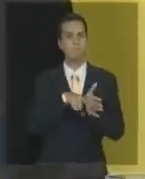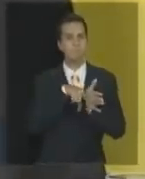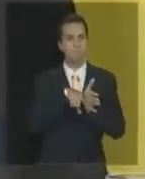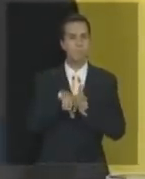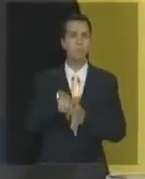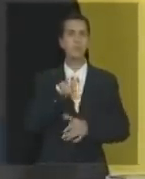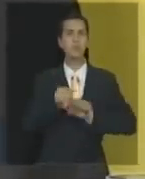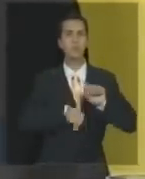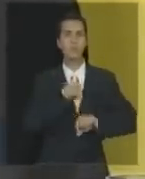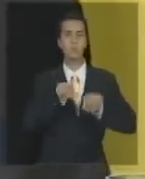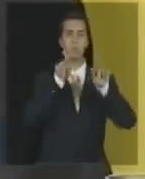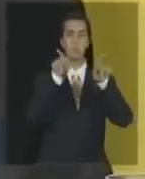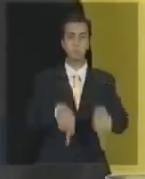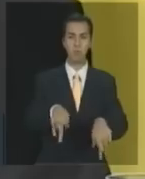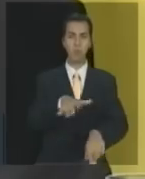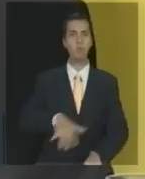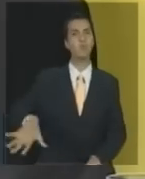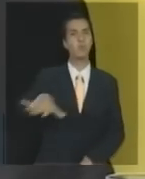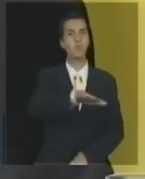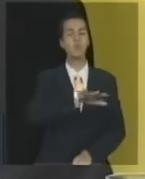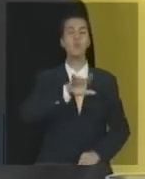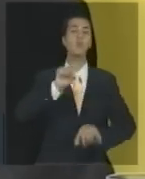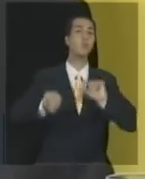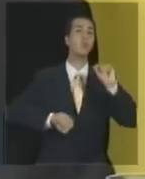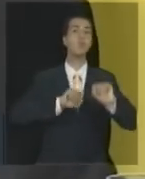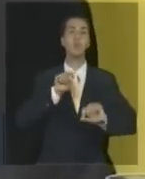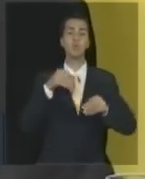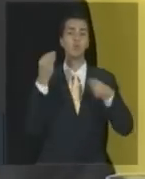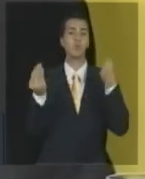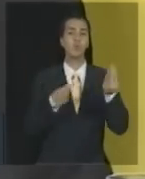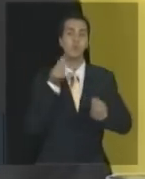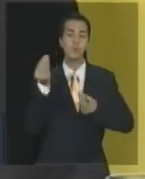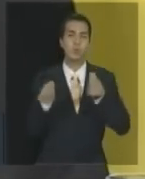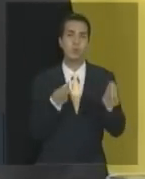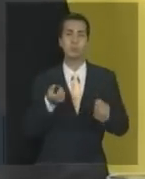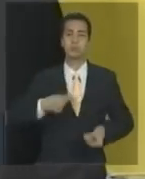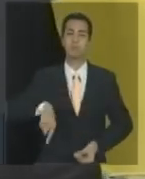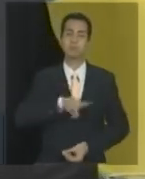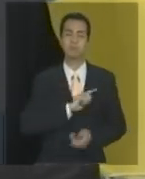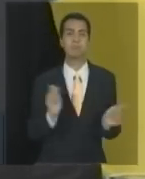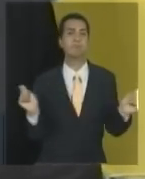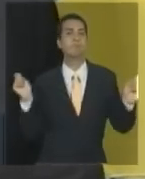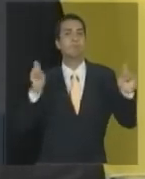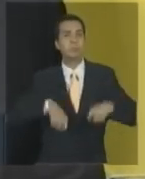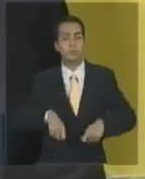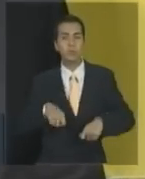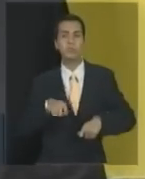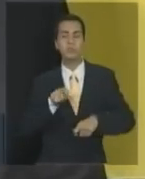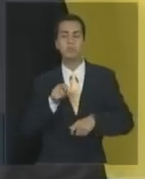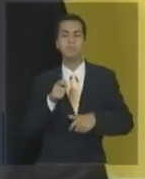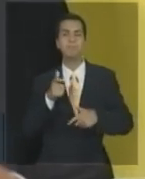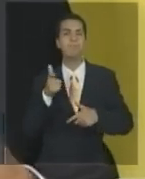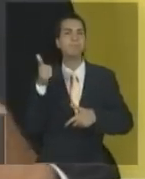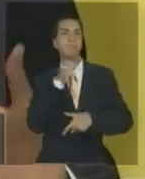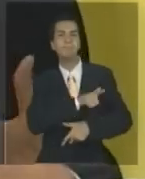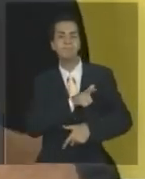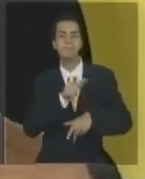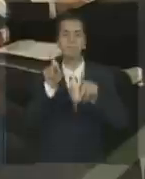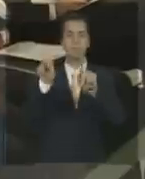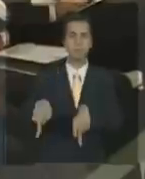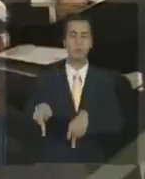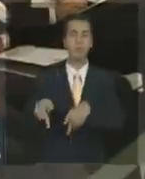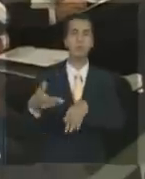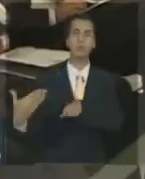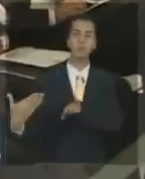da população que outros instrumentos, meios e formas de participação nós ainda